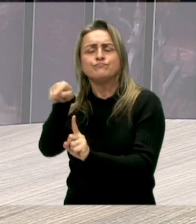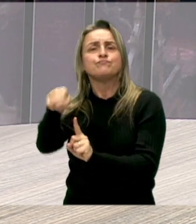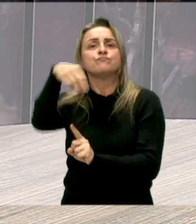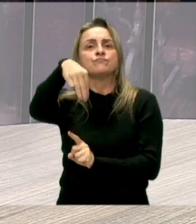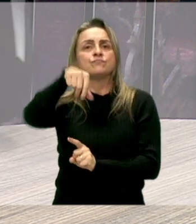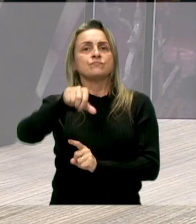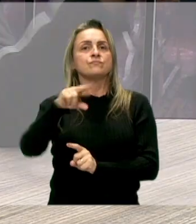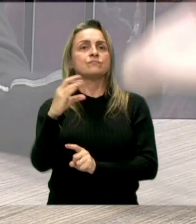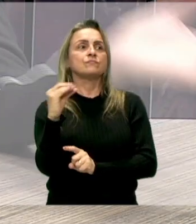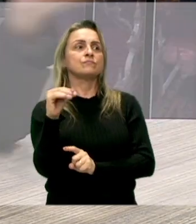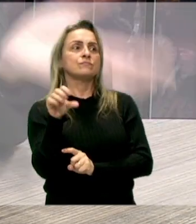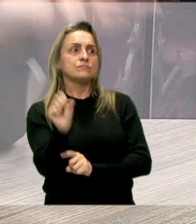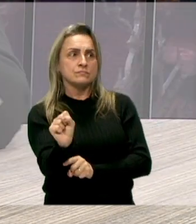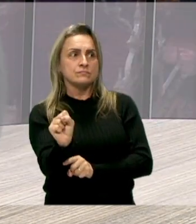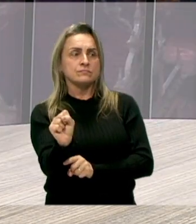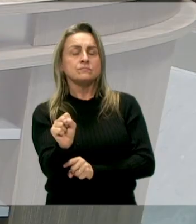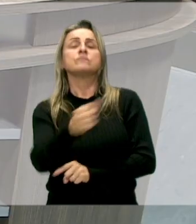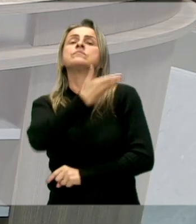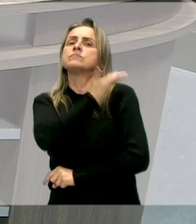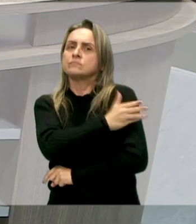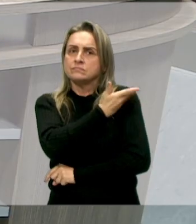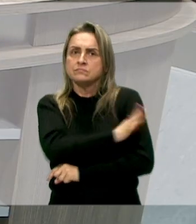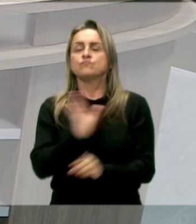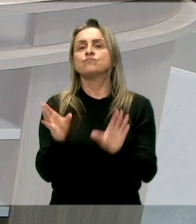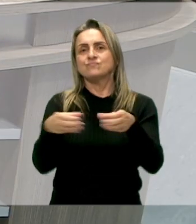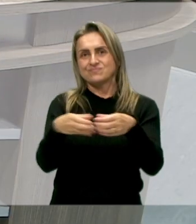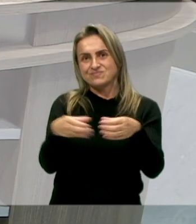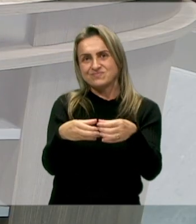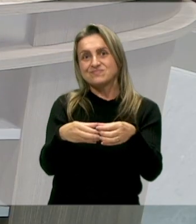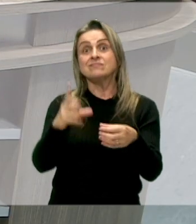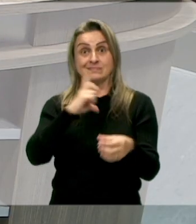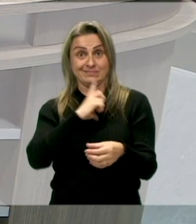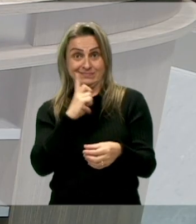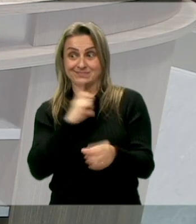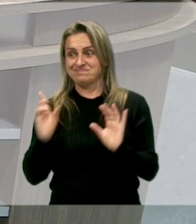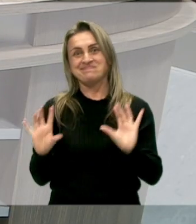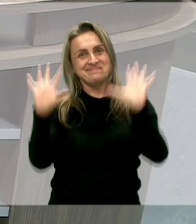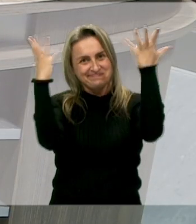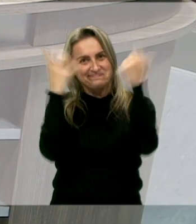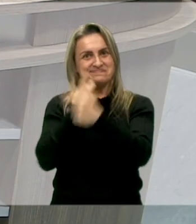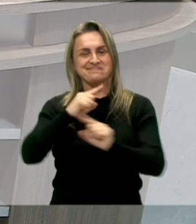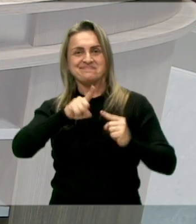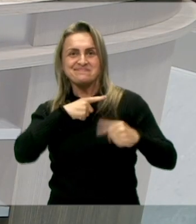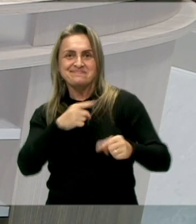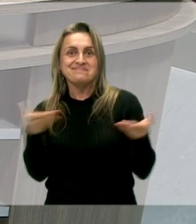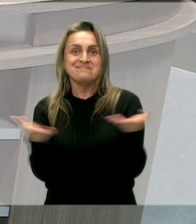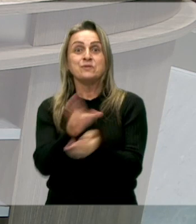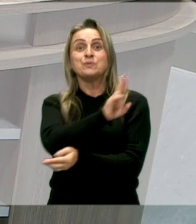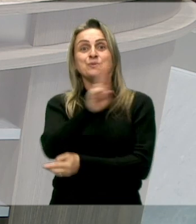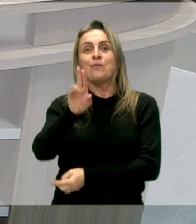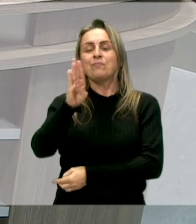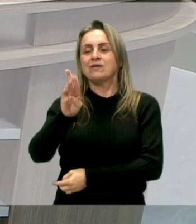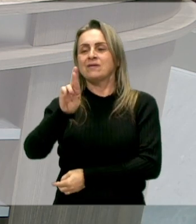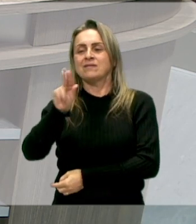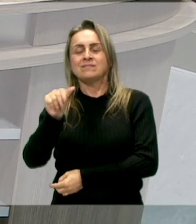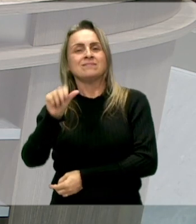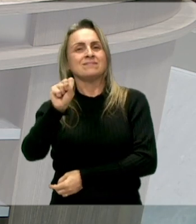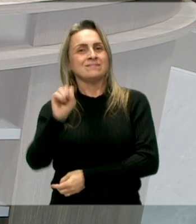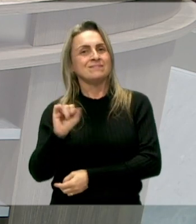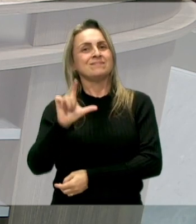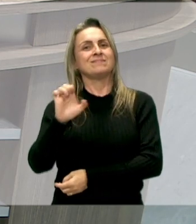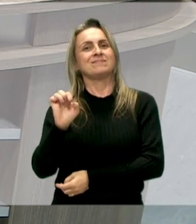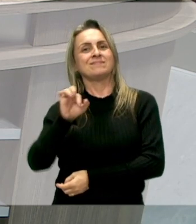grupo que inclusive vai estar no Festival de Música agora, que chama-se Brasileirão. Ele estava vindo uma vez por mês para Curitiba